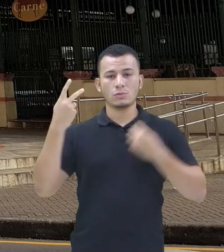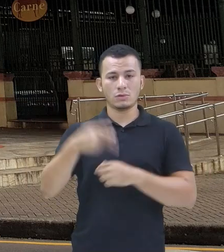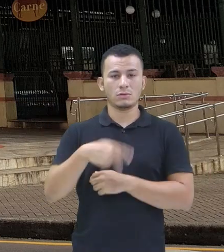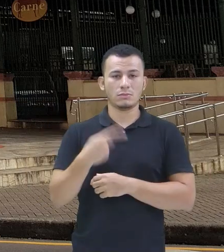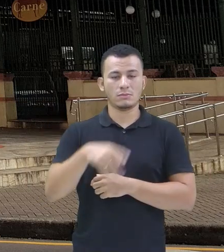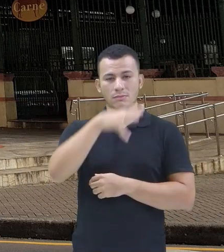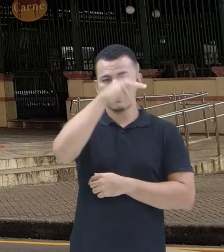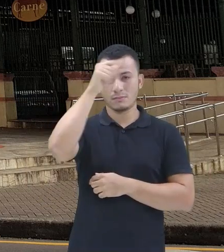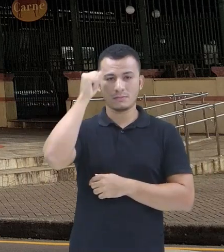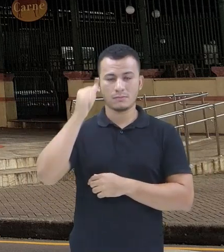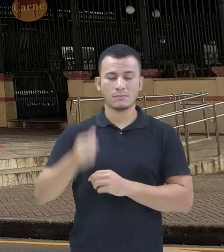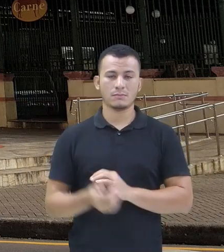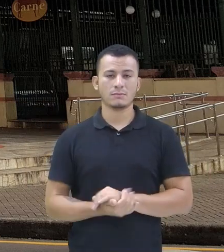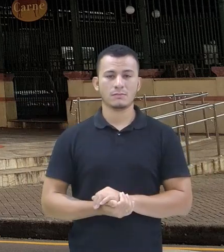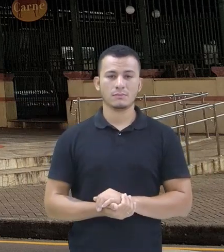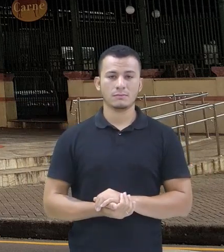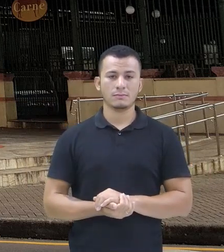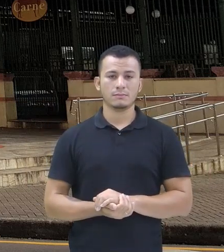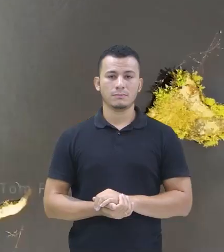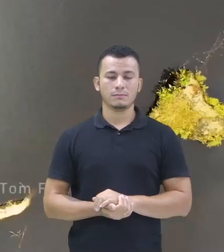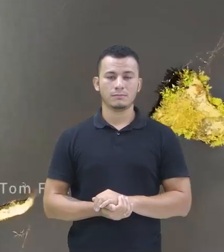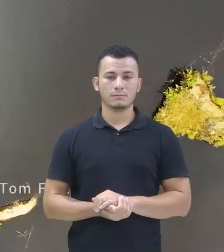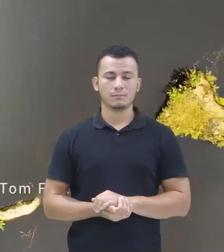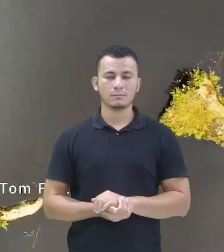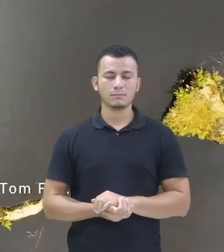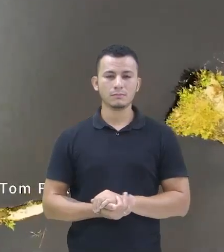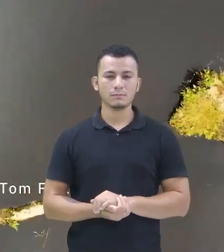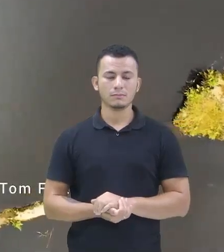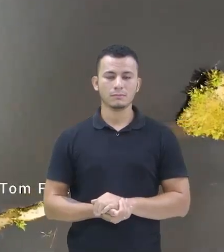nossa Manaus. Vamos lá?